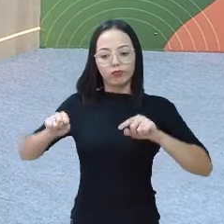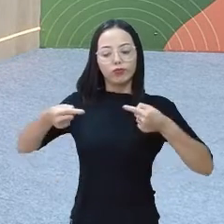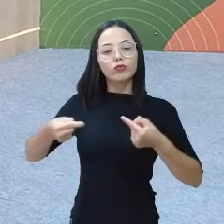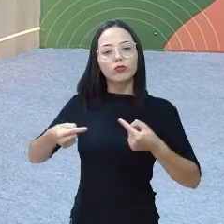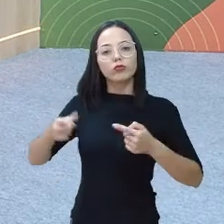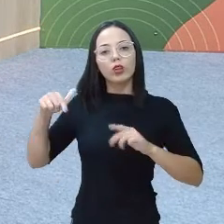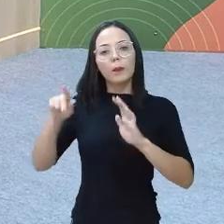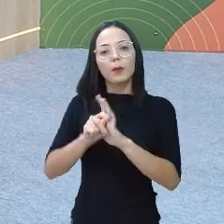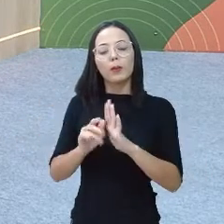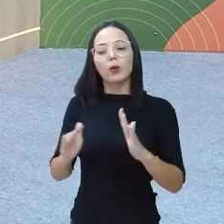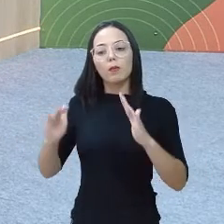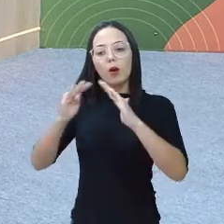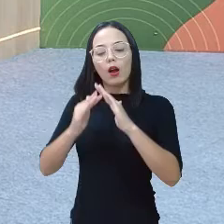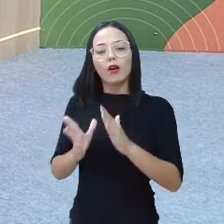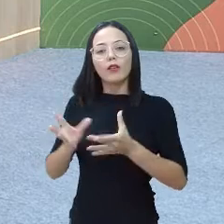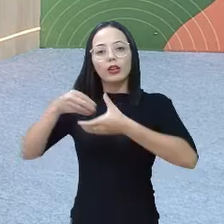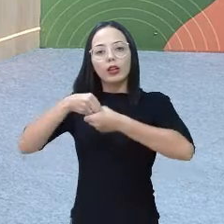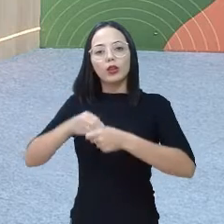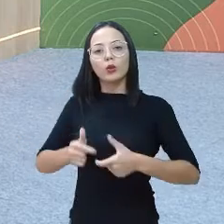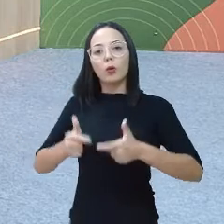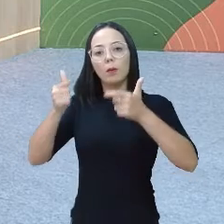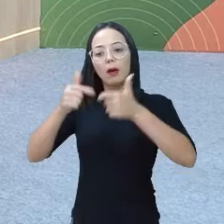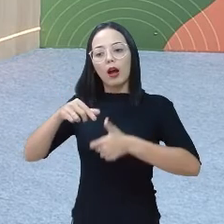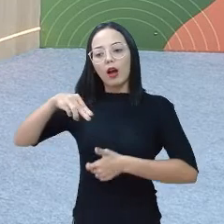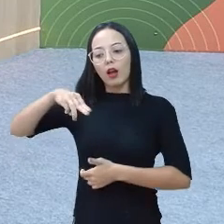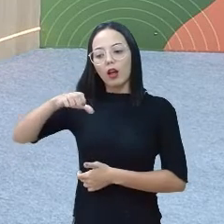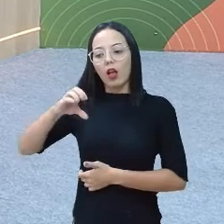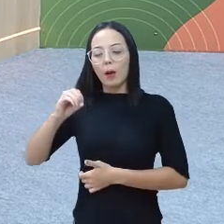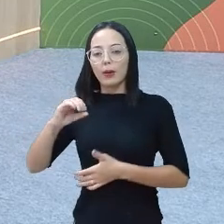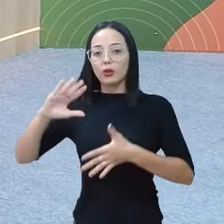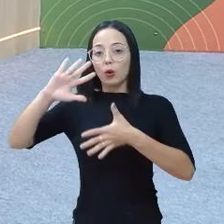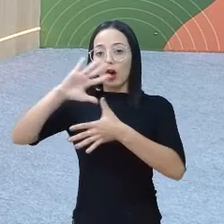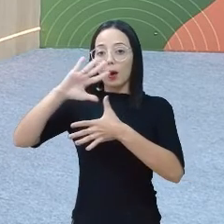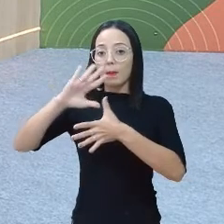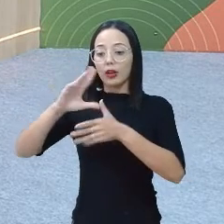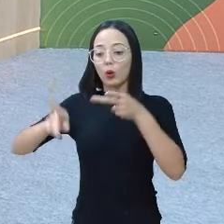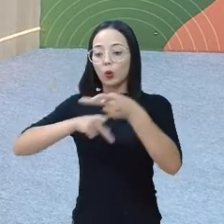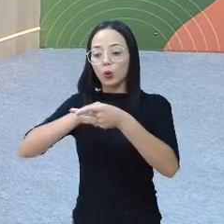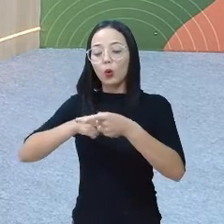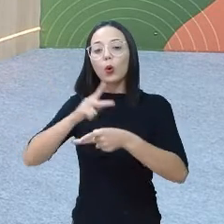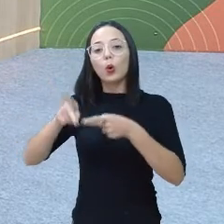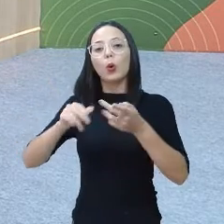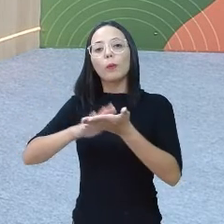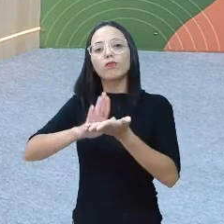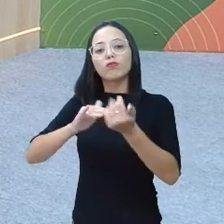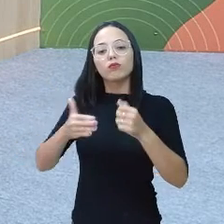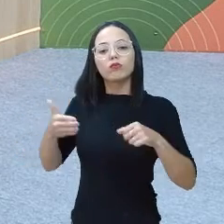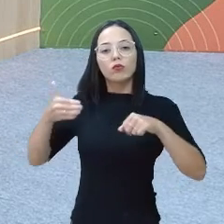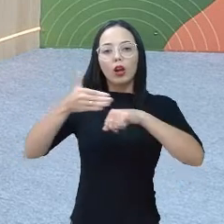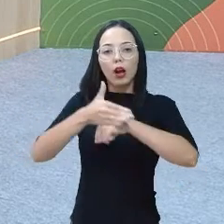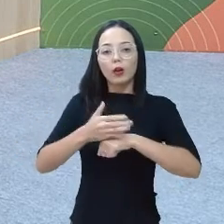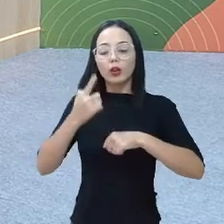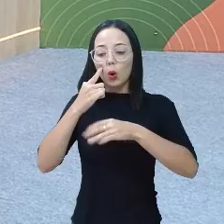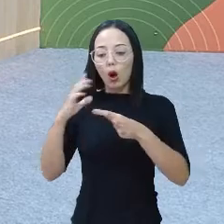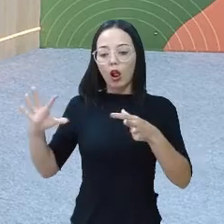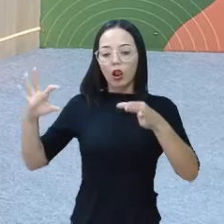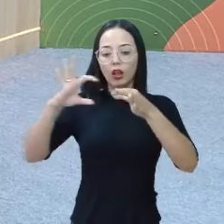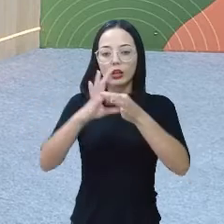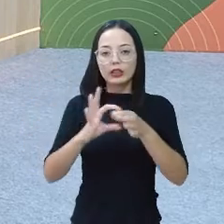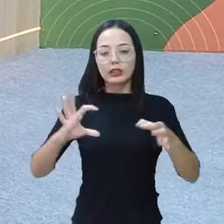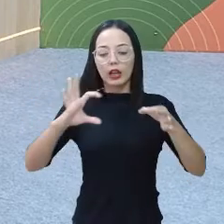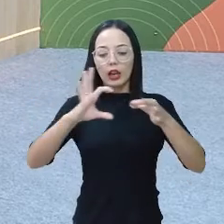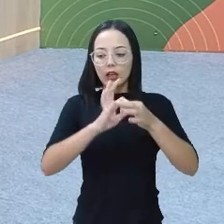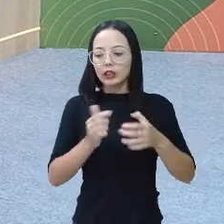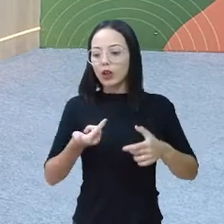né, que habitavam a região da Mesoamérica, né, quando os espanhóis chegaram. Então eles fizeram alianças com outros povos, né, que